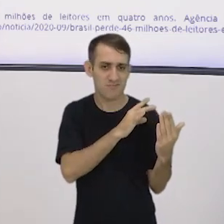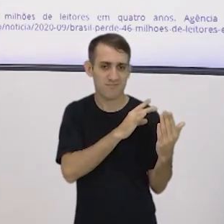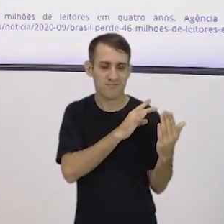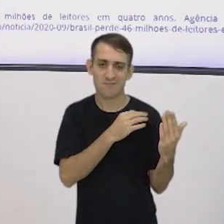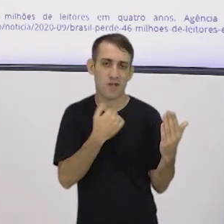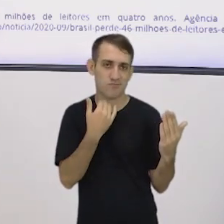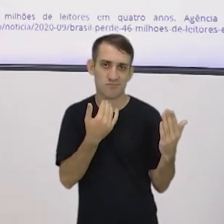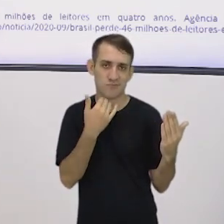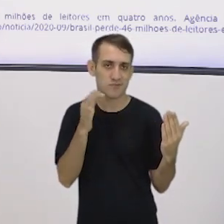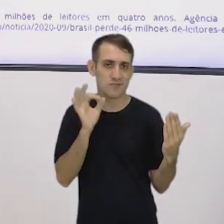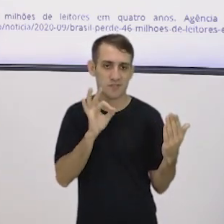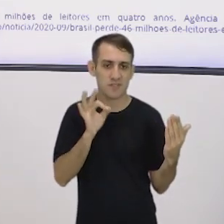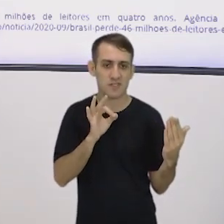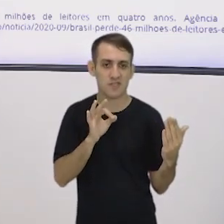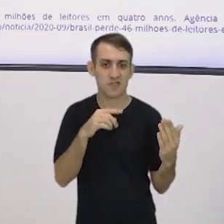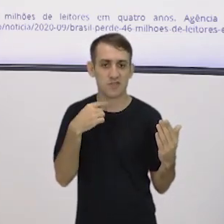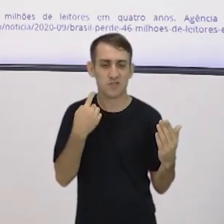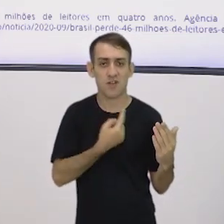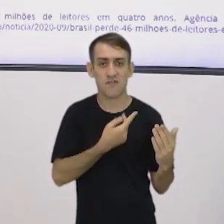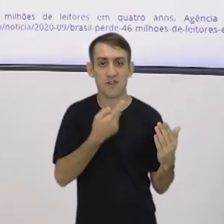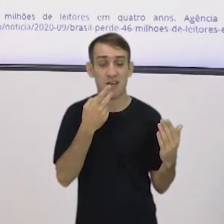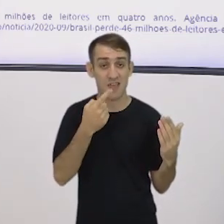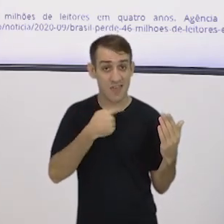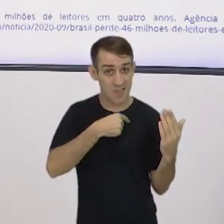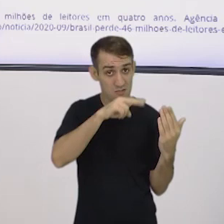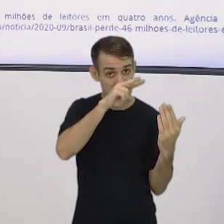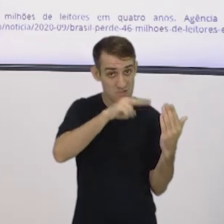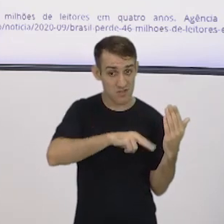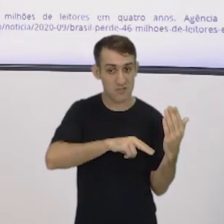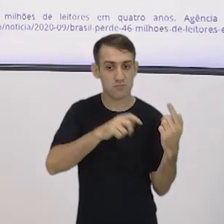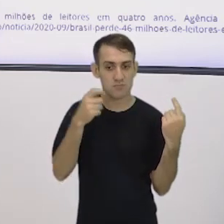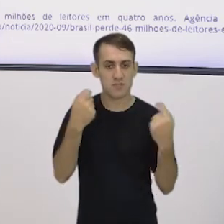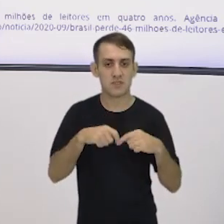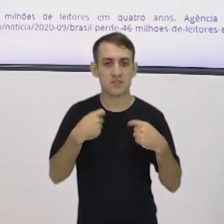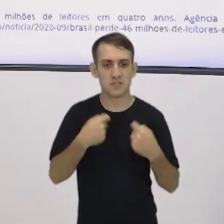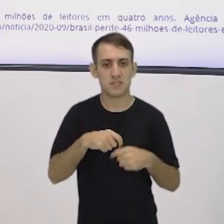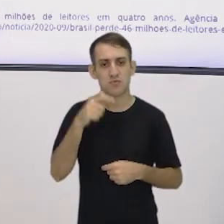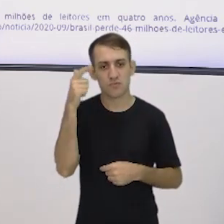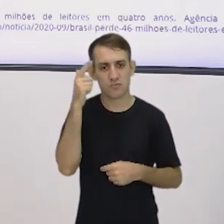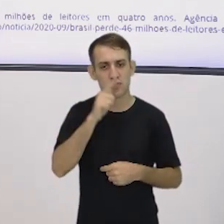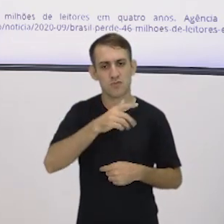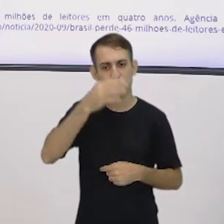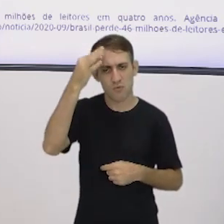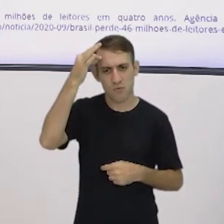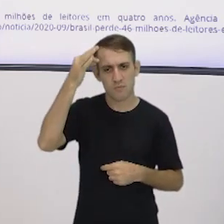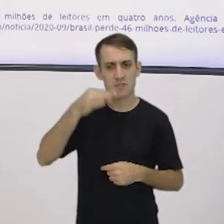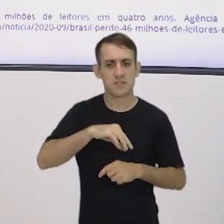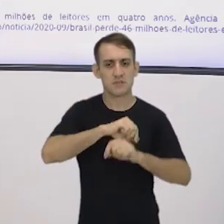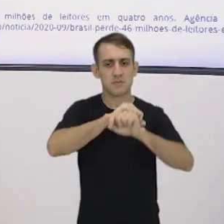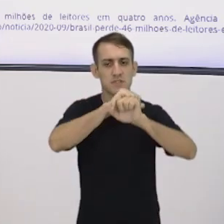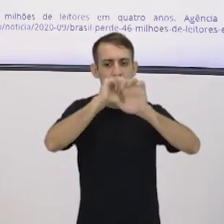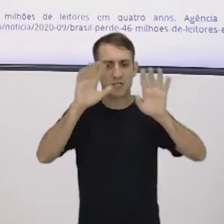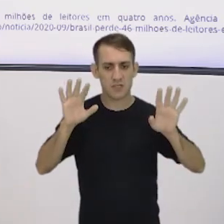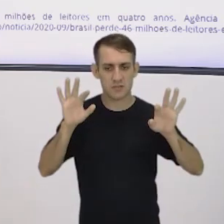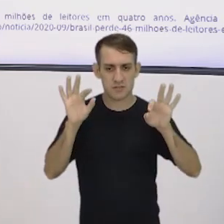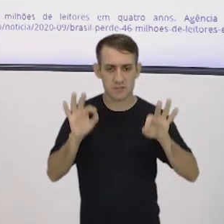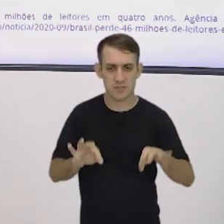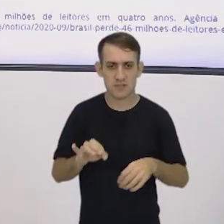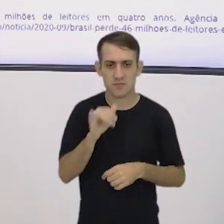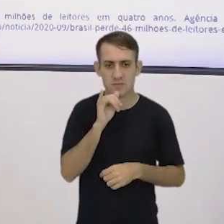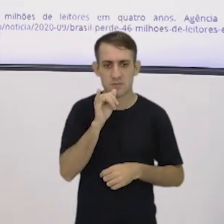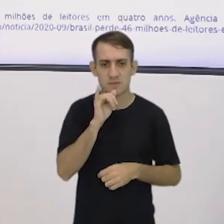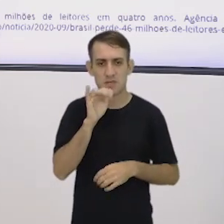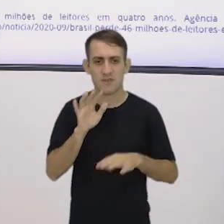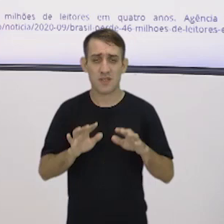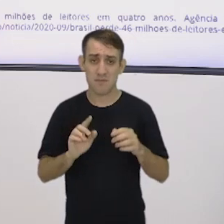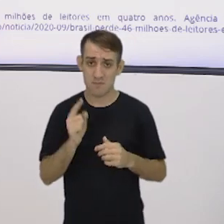não leu. Então, para você dizer eu li, você precisa ter conseguido construir sentido para aquilo. Certo? Então, nem sempre na